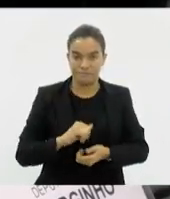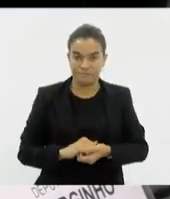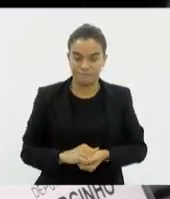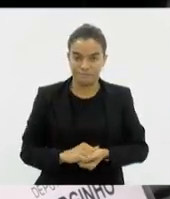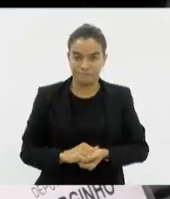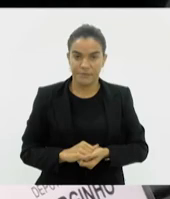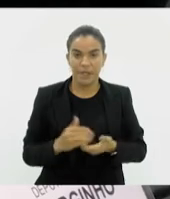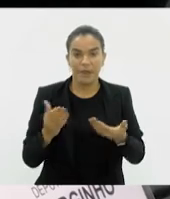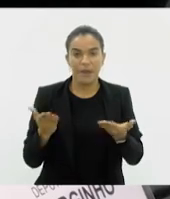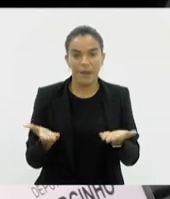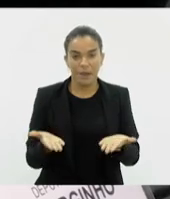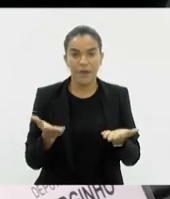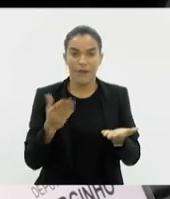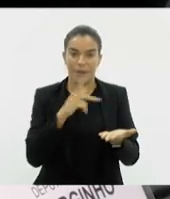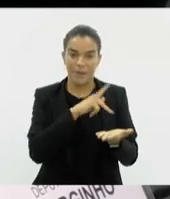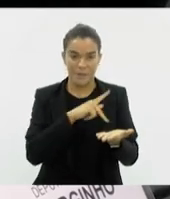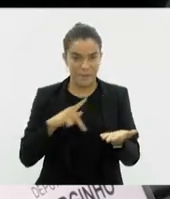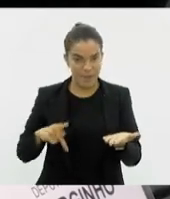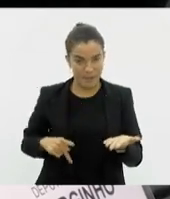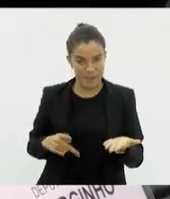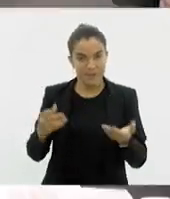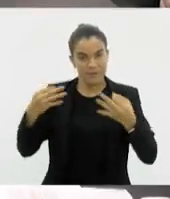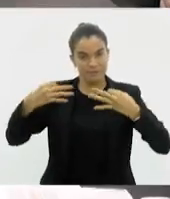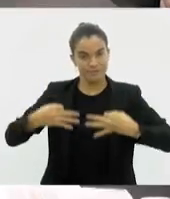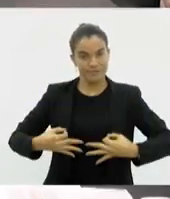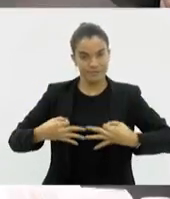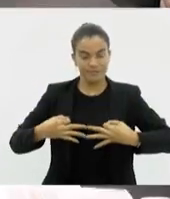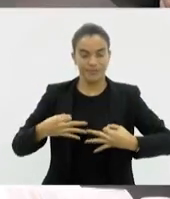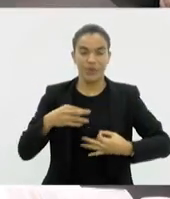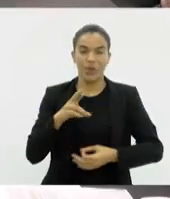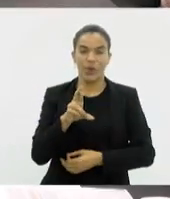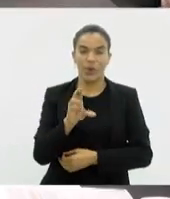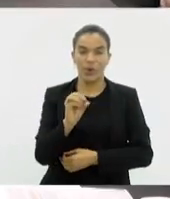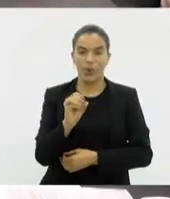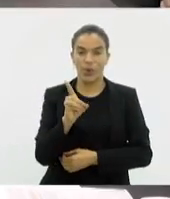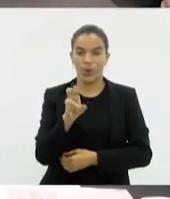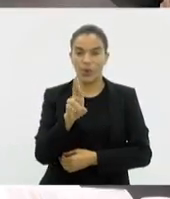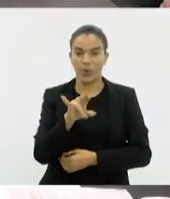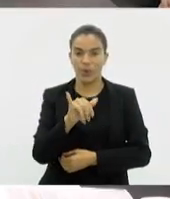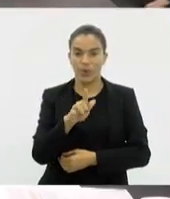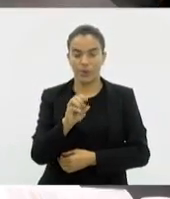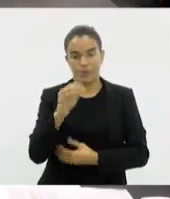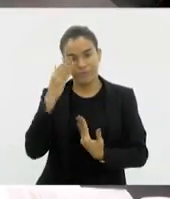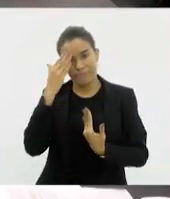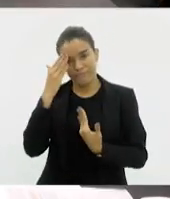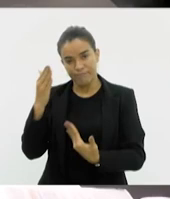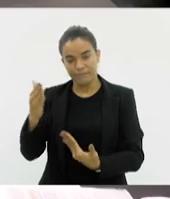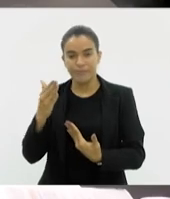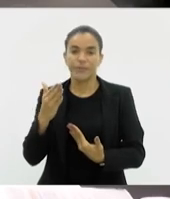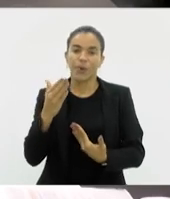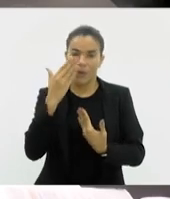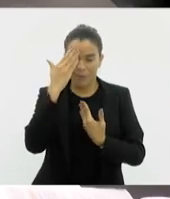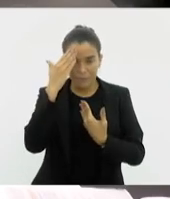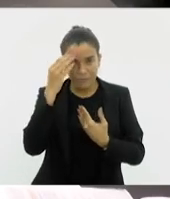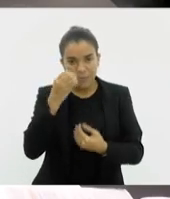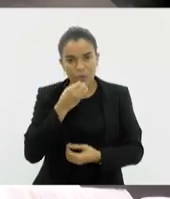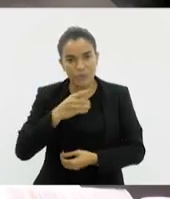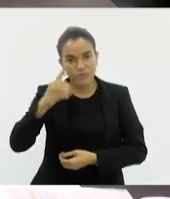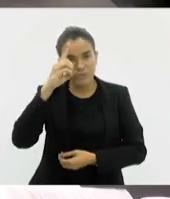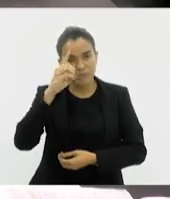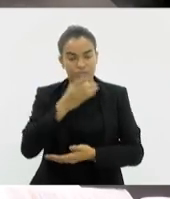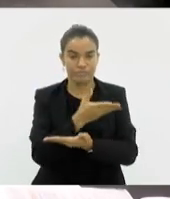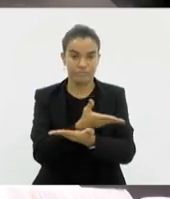Passo a presidência ao presidente, Rodrigo Amorim. Vai escrito original. Obrigado, meu irmão. Bom dia a todos. Ninguém